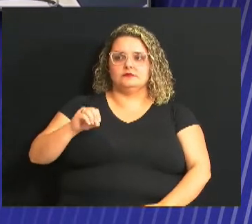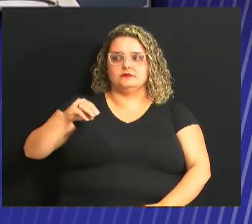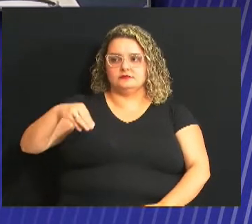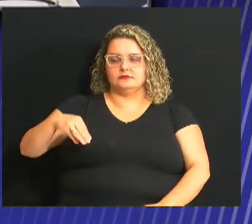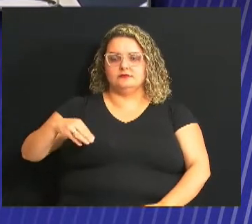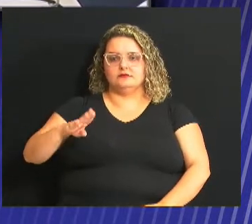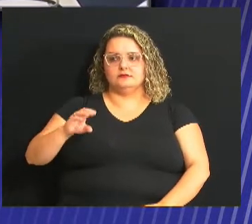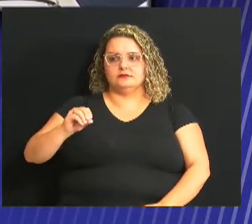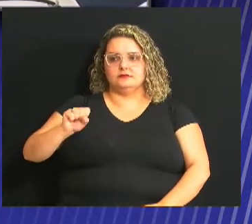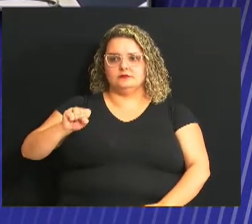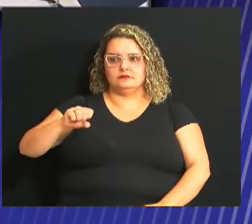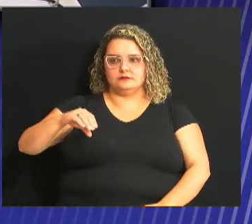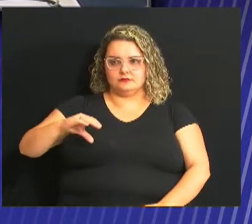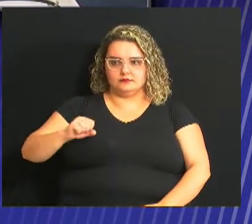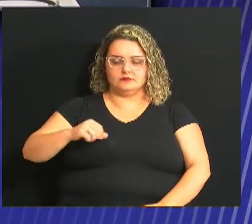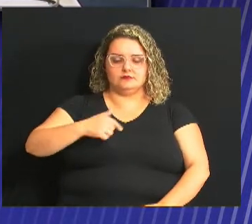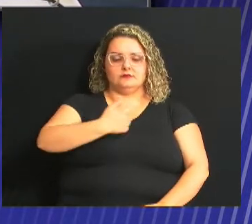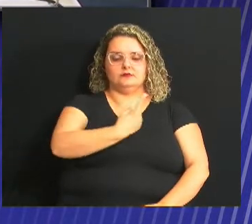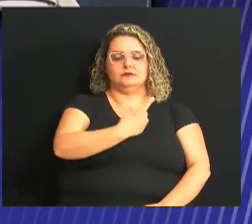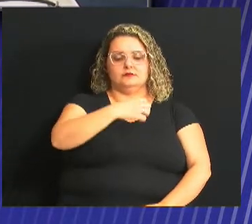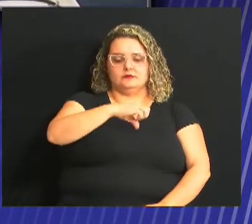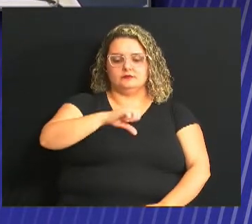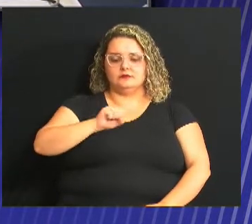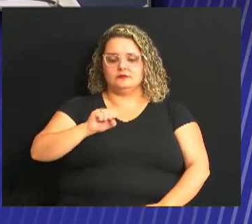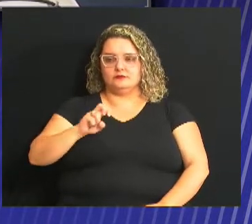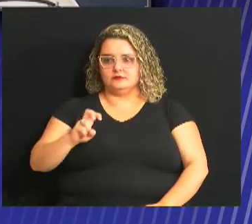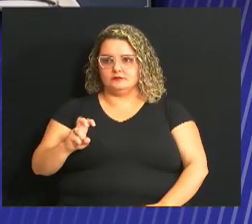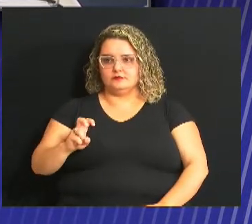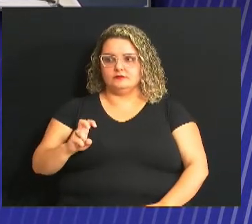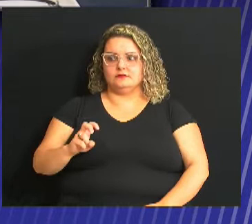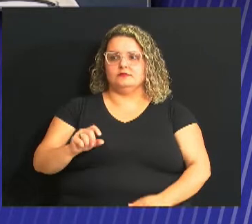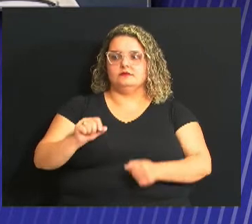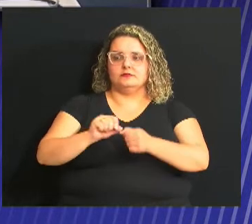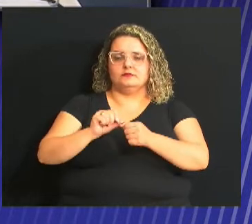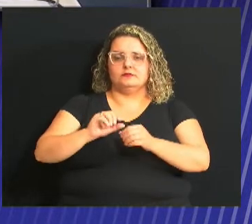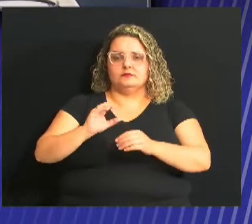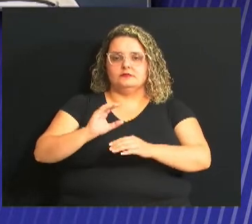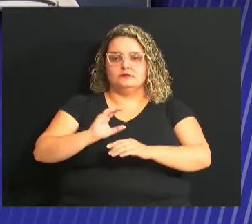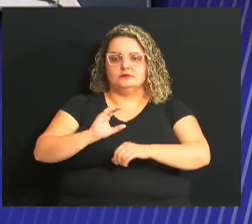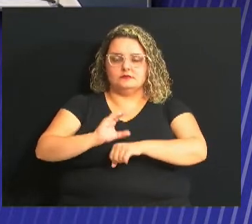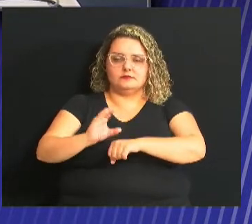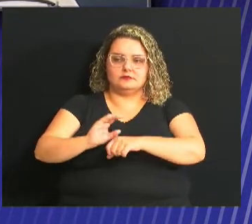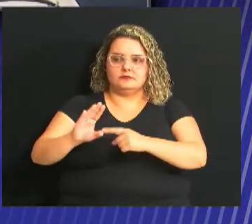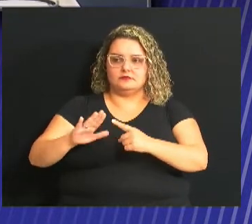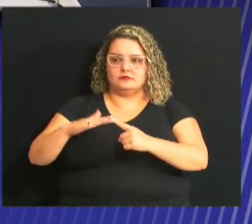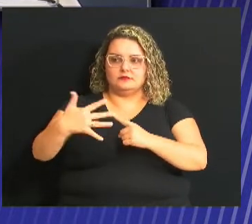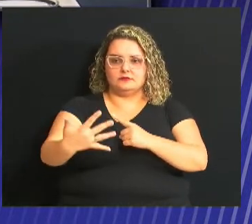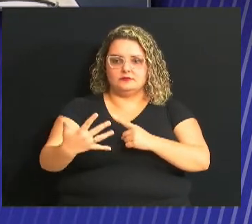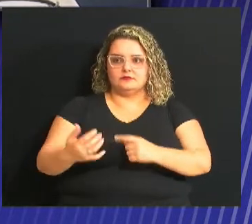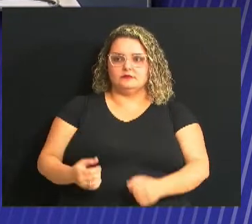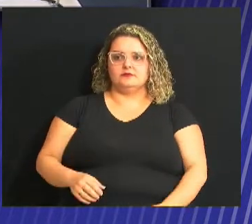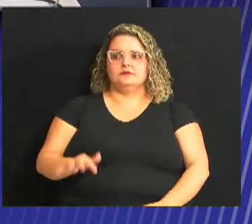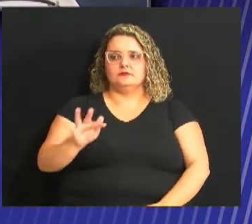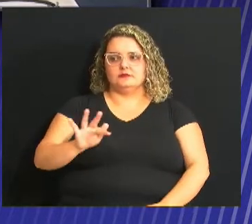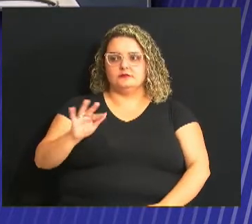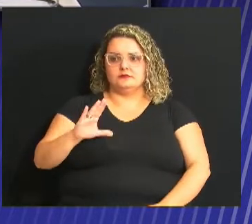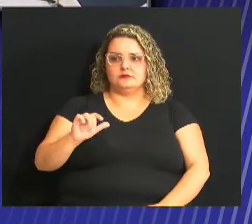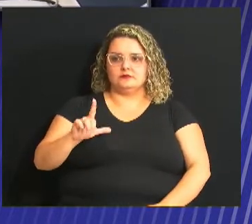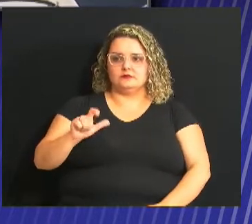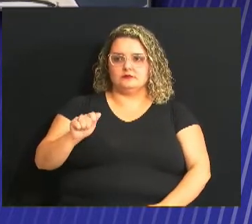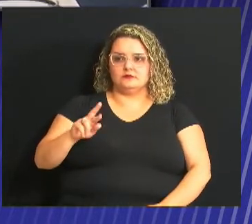1985, fez extensão da formação de professor de matemática pela Faculdade Clarentiana